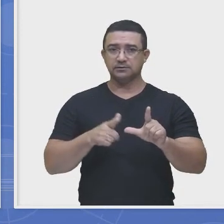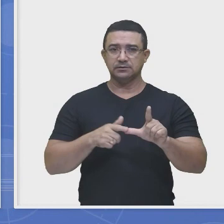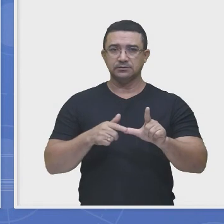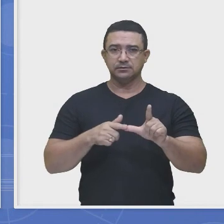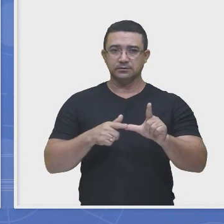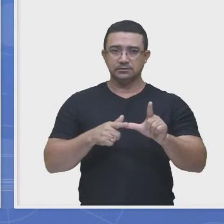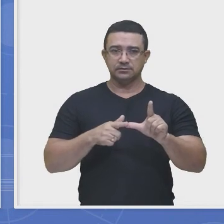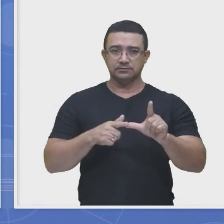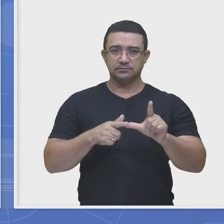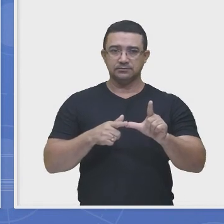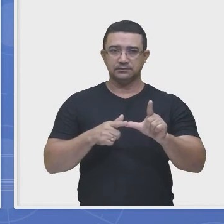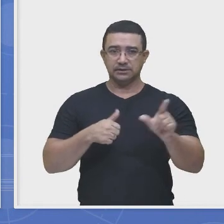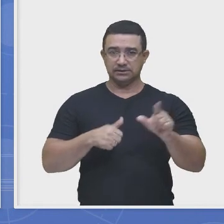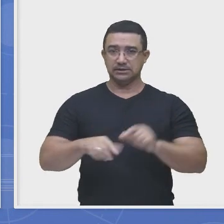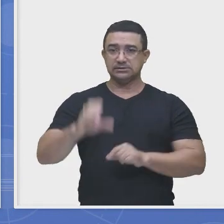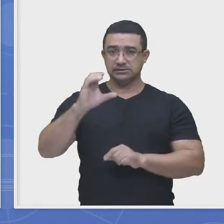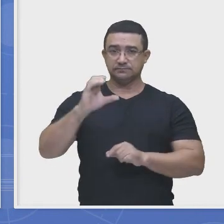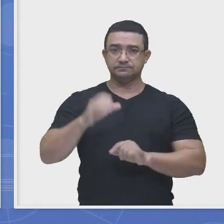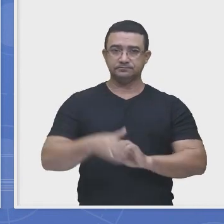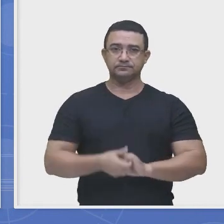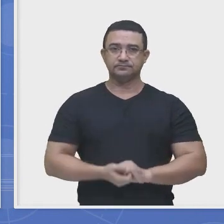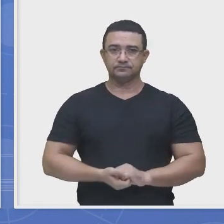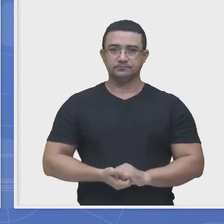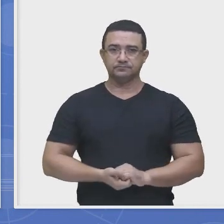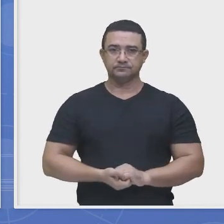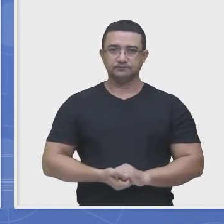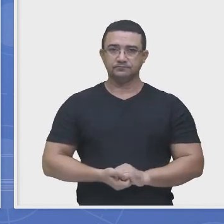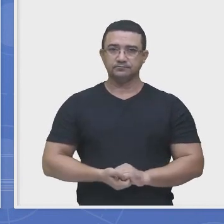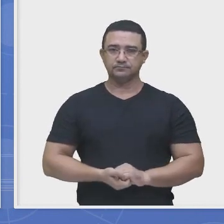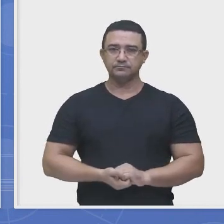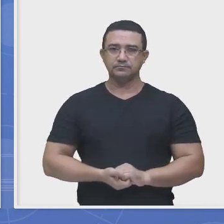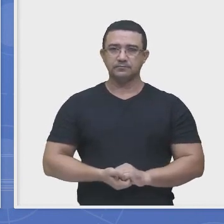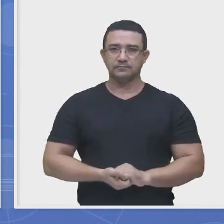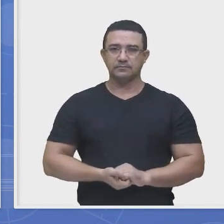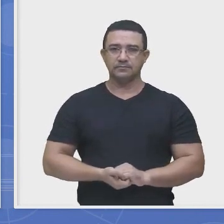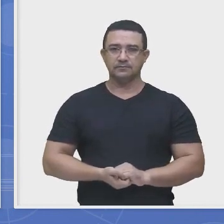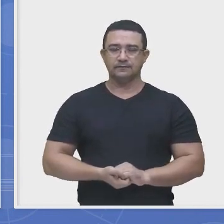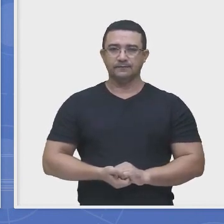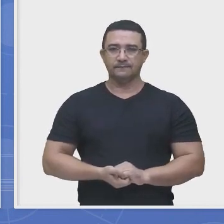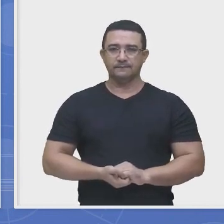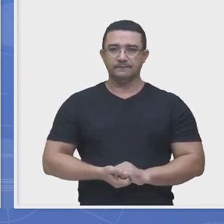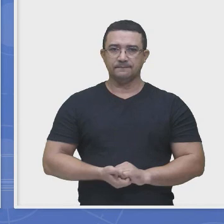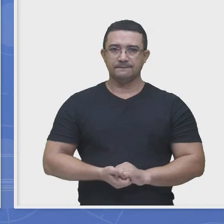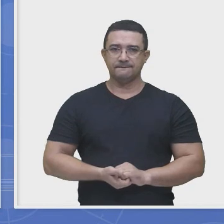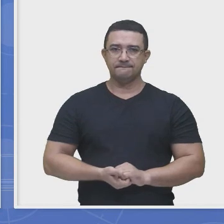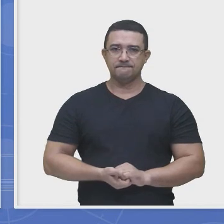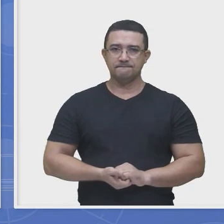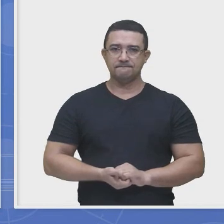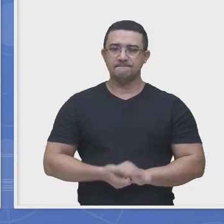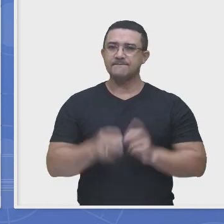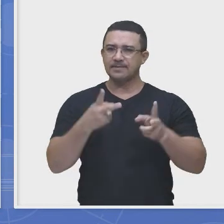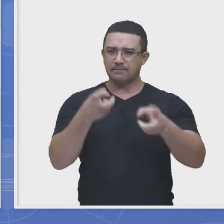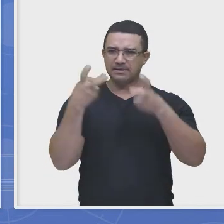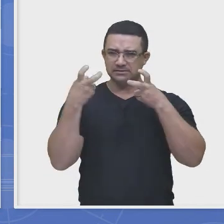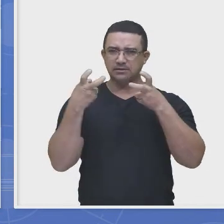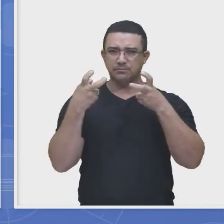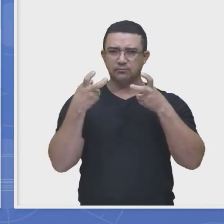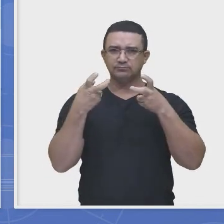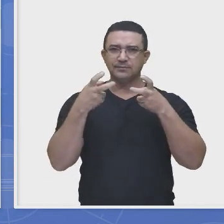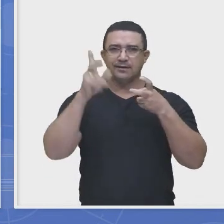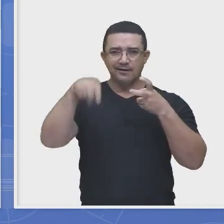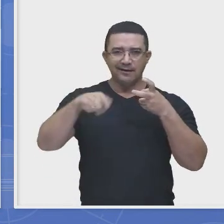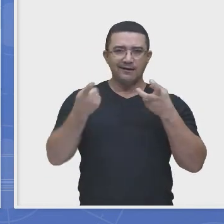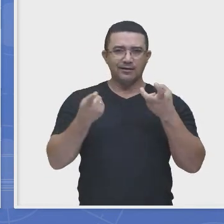Então, letra C não, letra C. Ok, está marcada aí para você. E percebam que esse foi o nosso